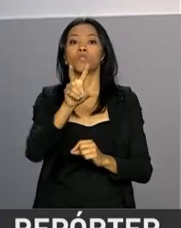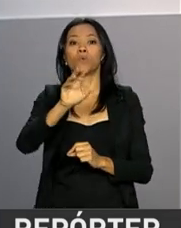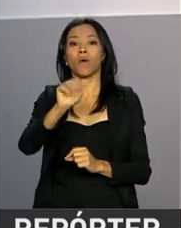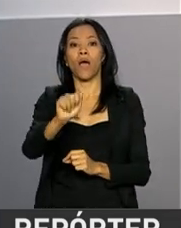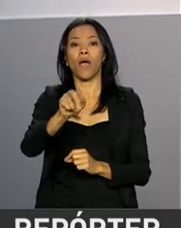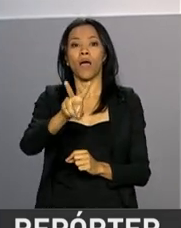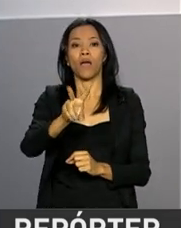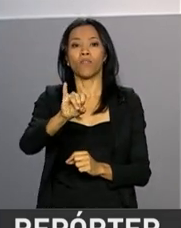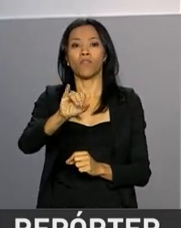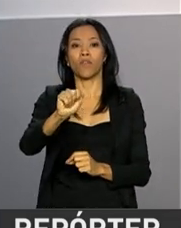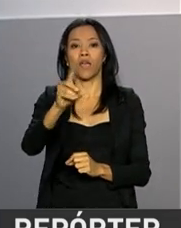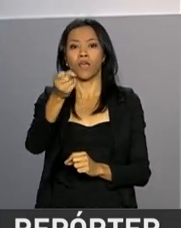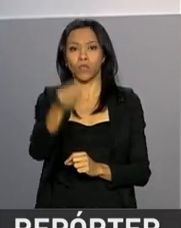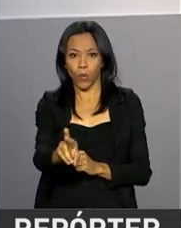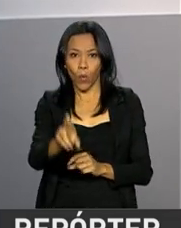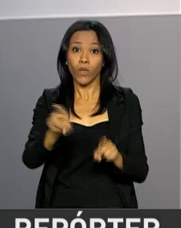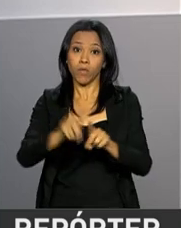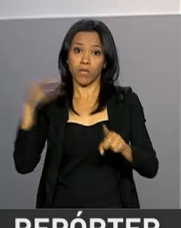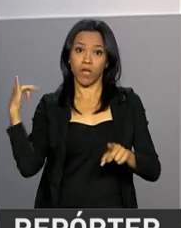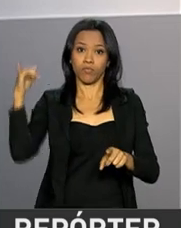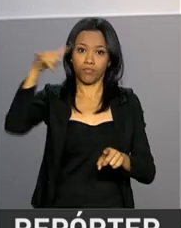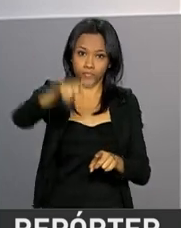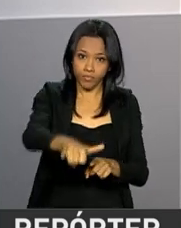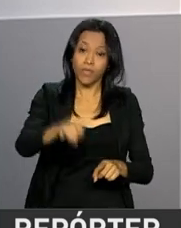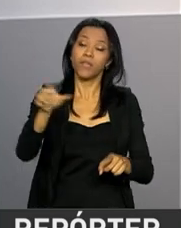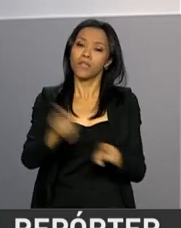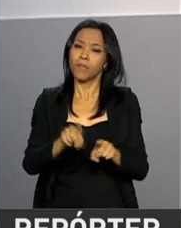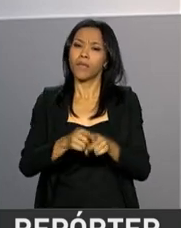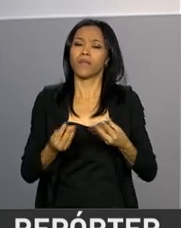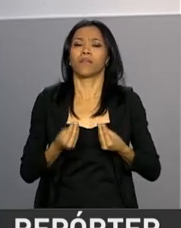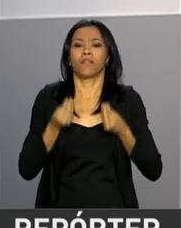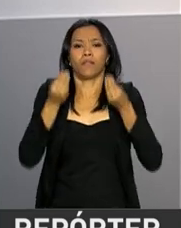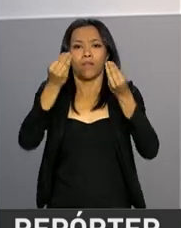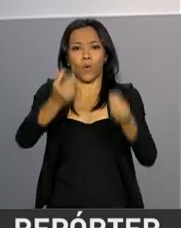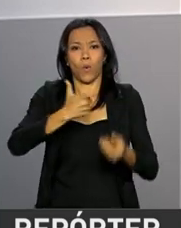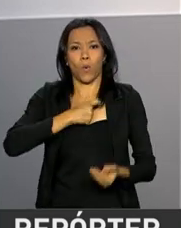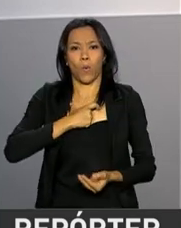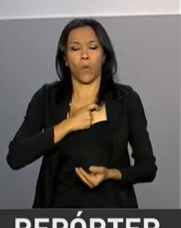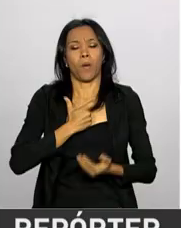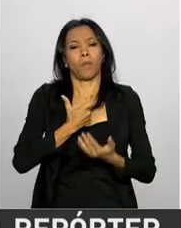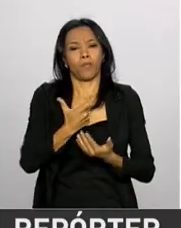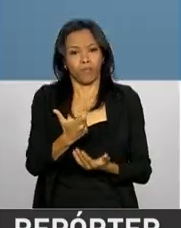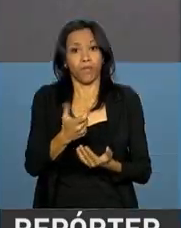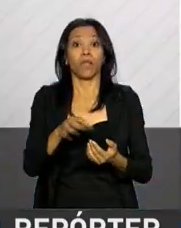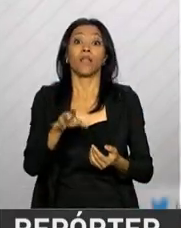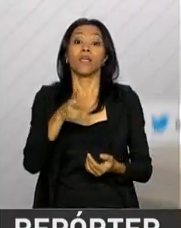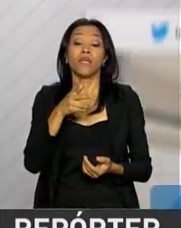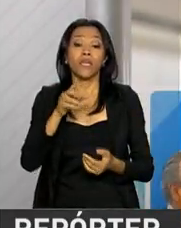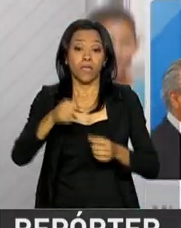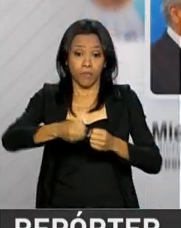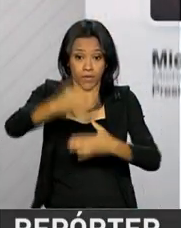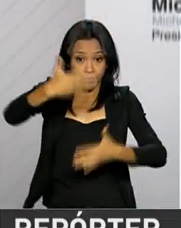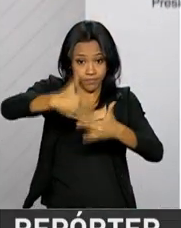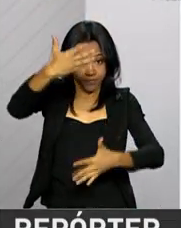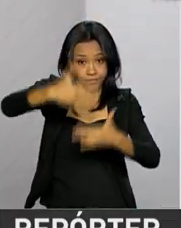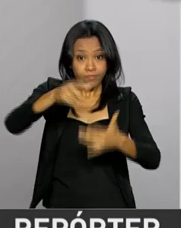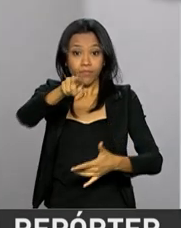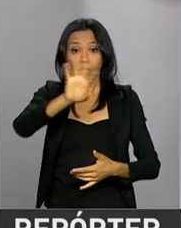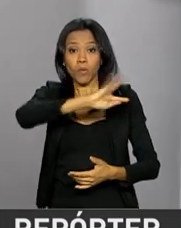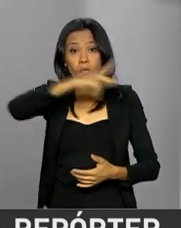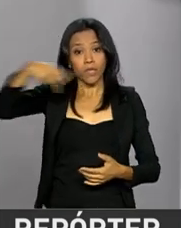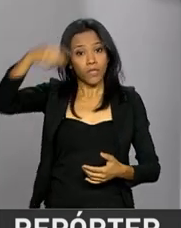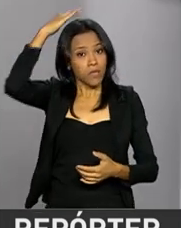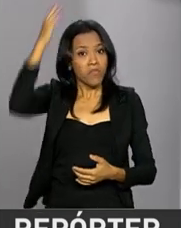e também entregou a medalha da ordem do mérito aeronáutico pelas redes sociais temer ressaltou o papel dos militares da